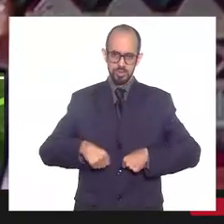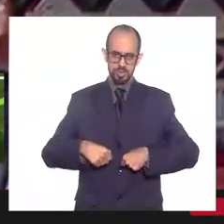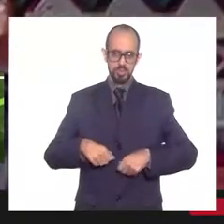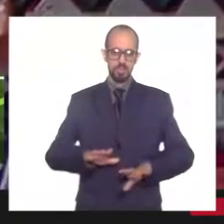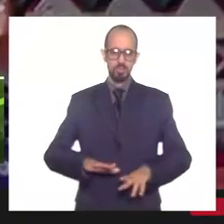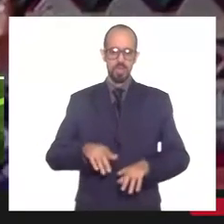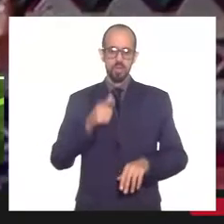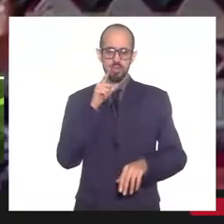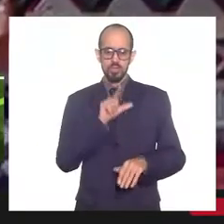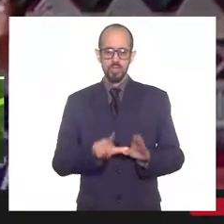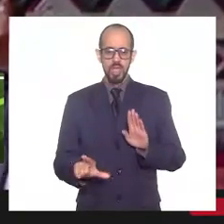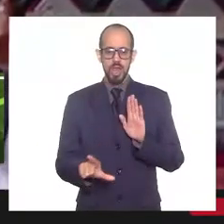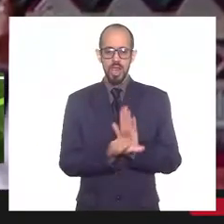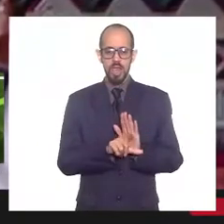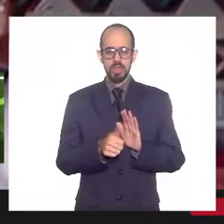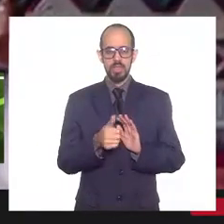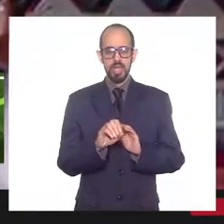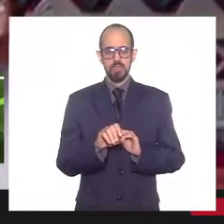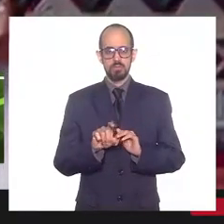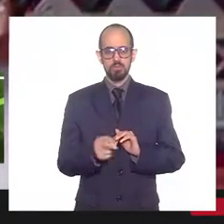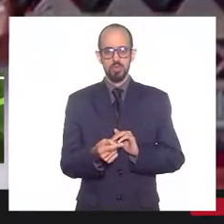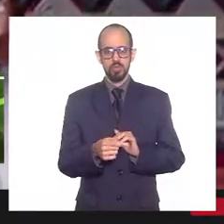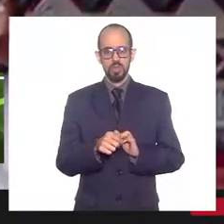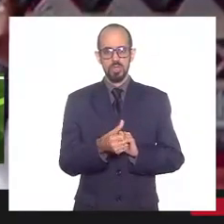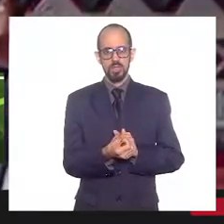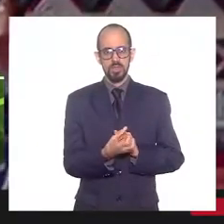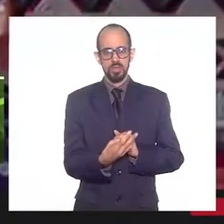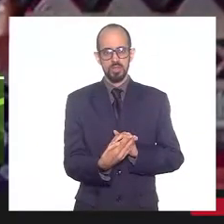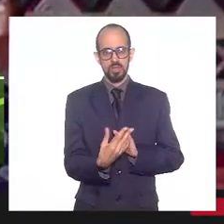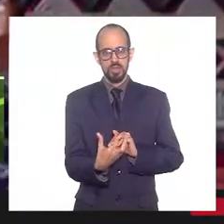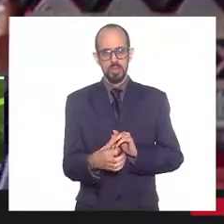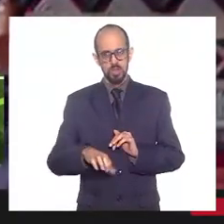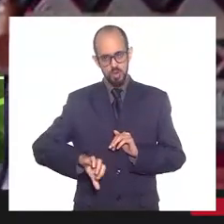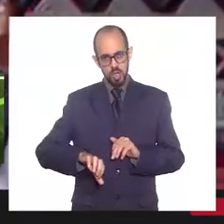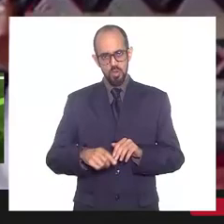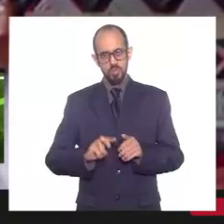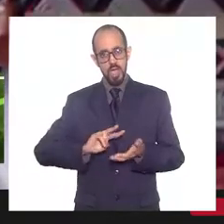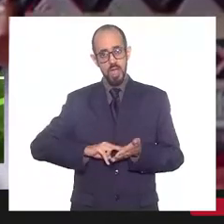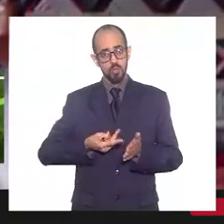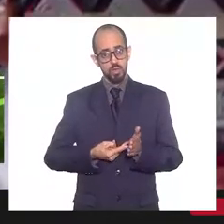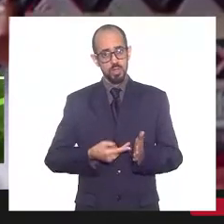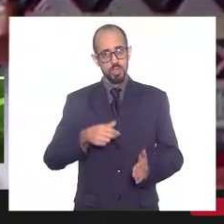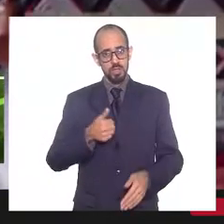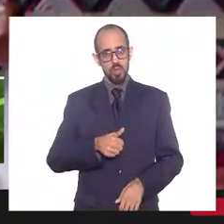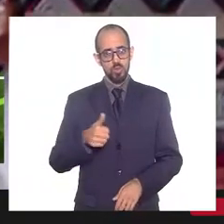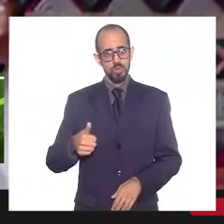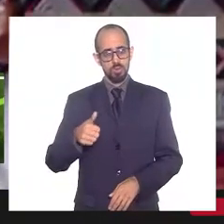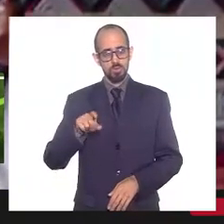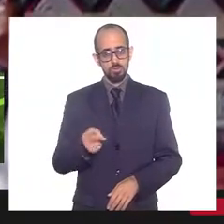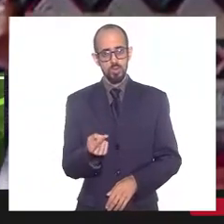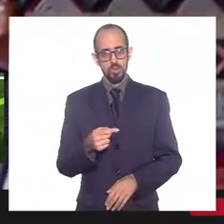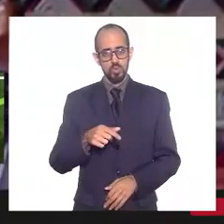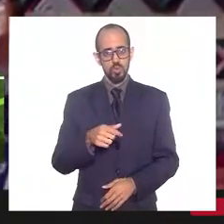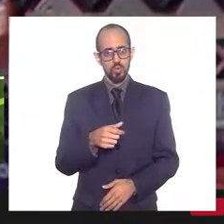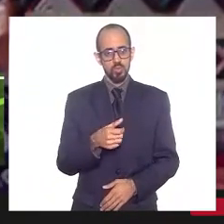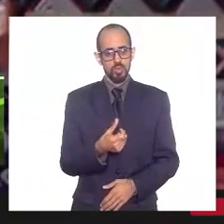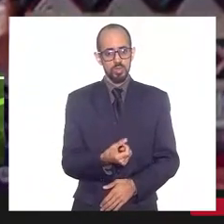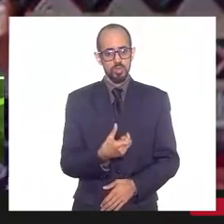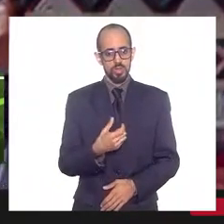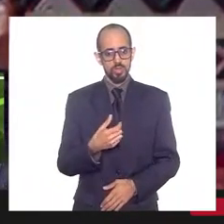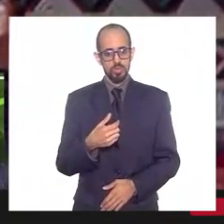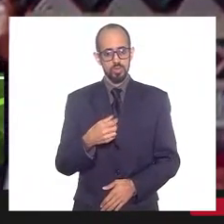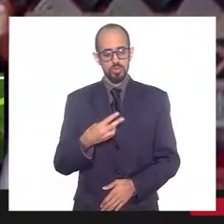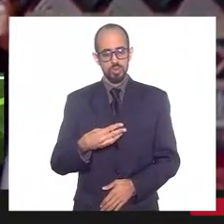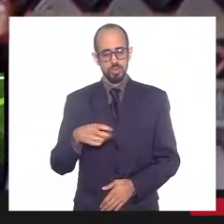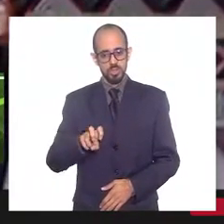efetivação da lei 10.639 atualizada na lei um pouco nesse momento em que